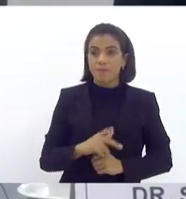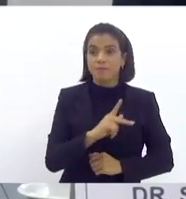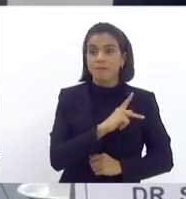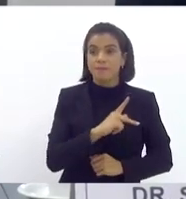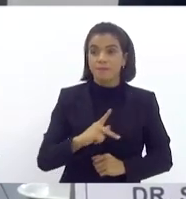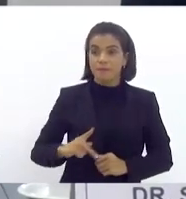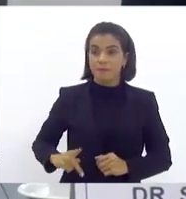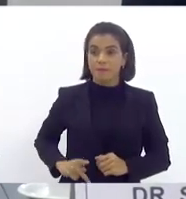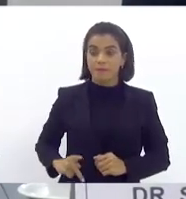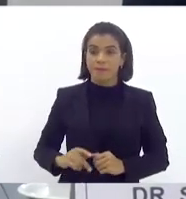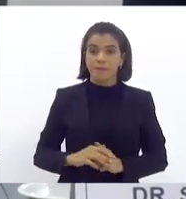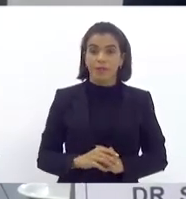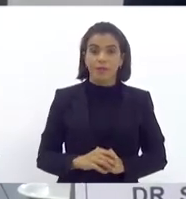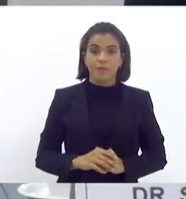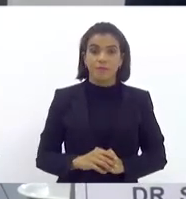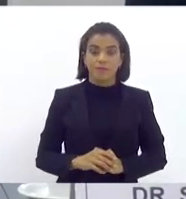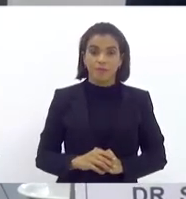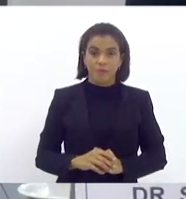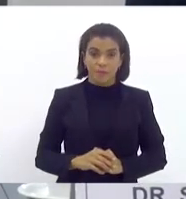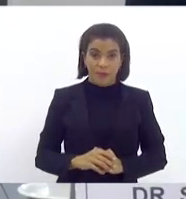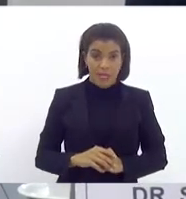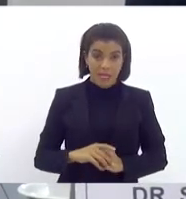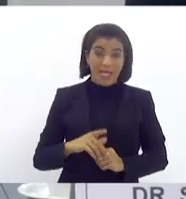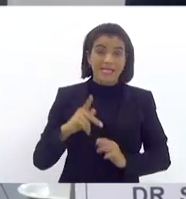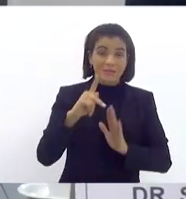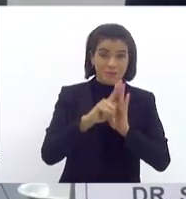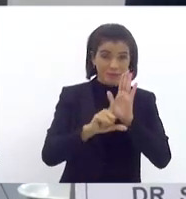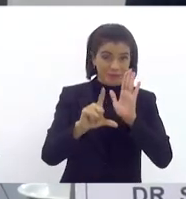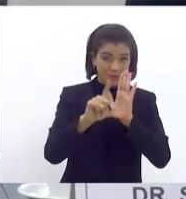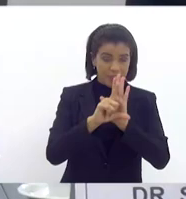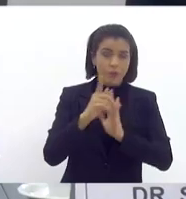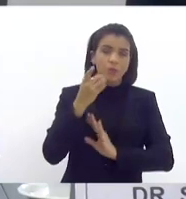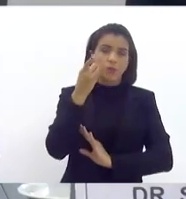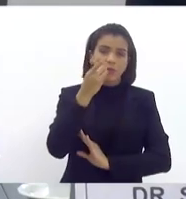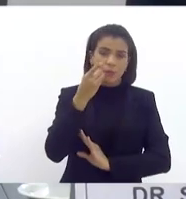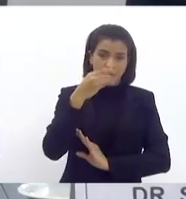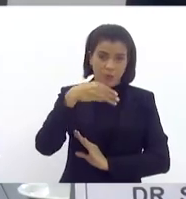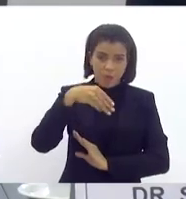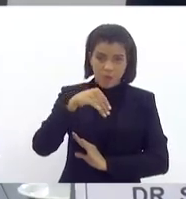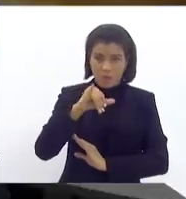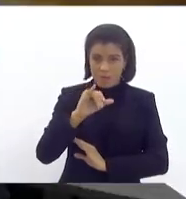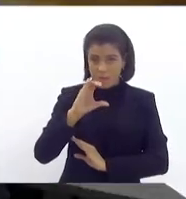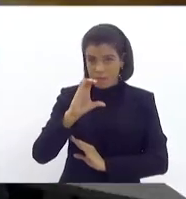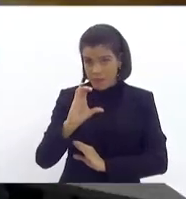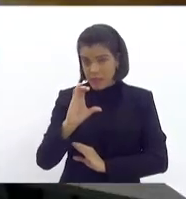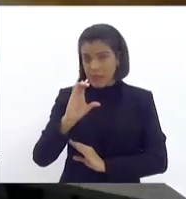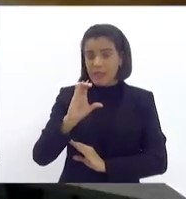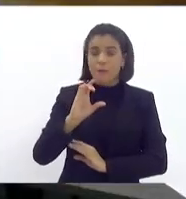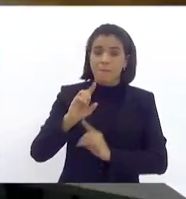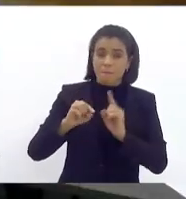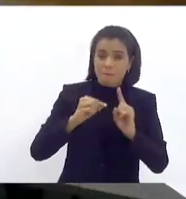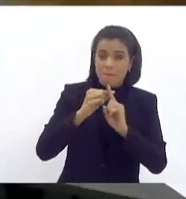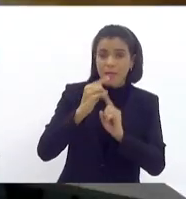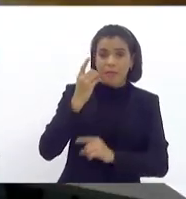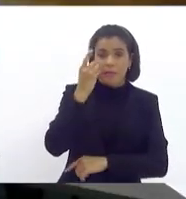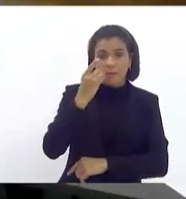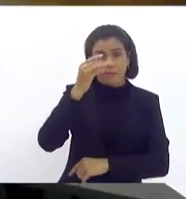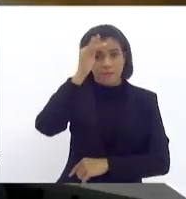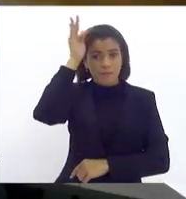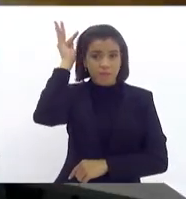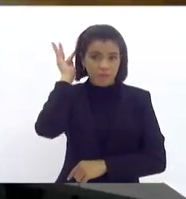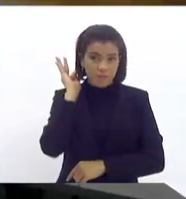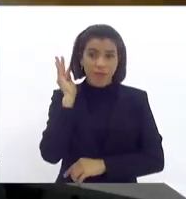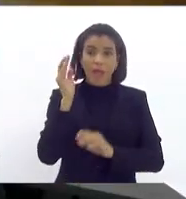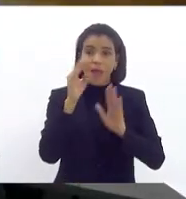presidente, quando esse projeto de lei do deputado Mink, do deputado Fred, veio, eu acho que